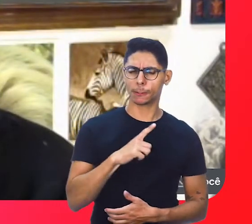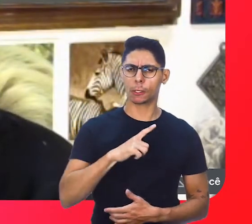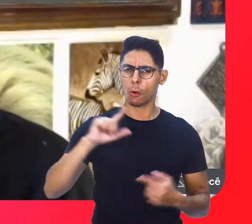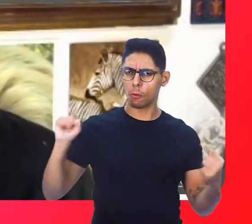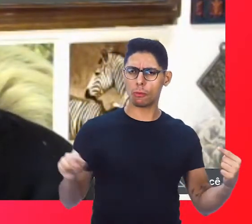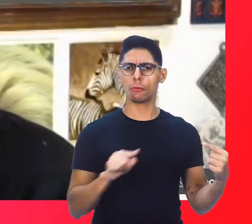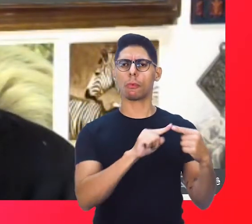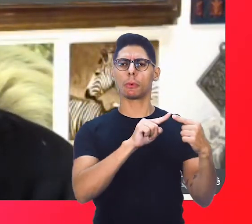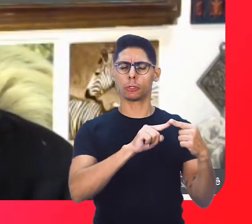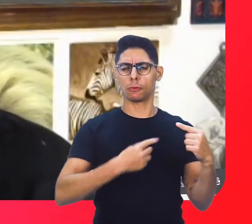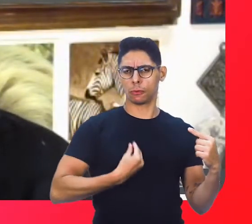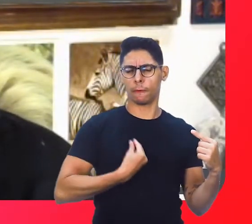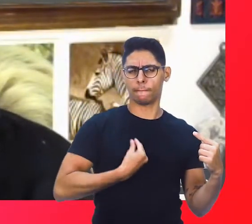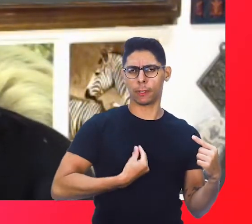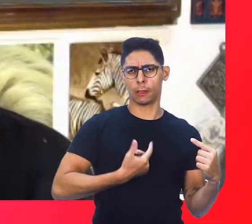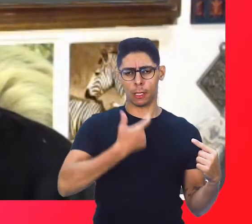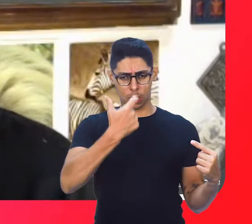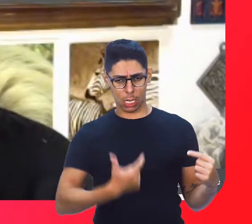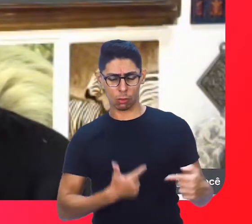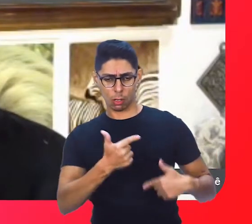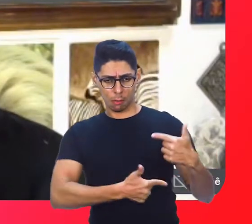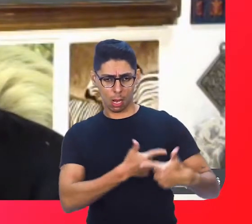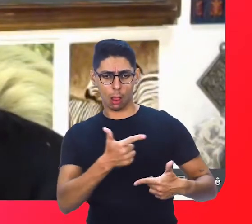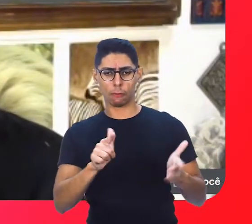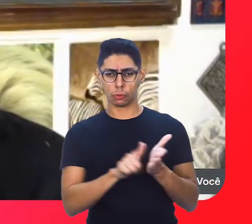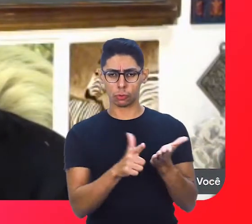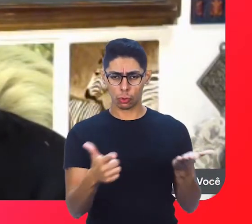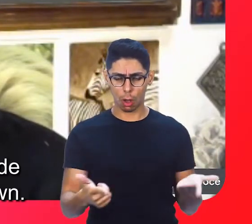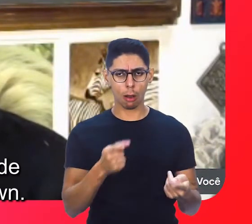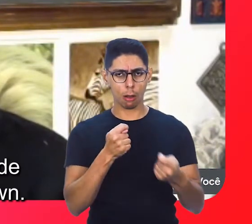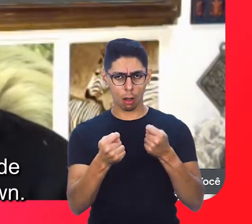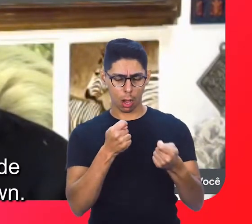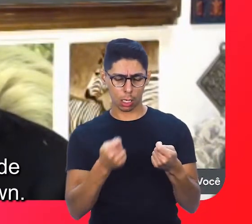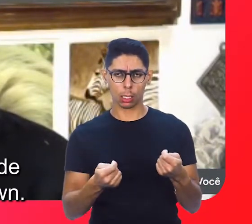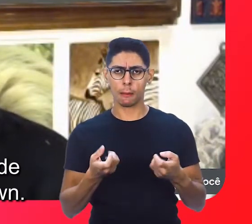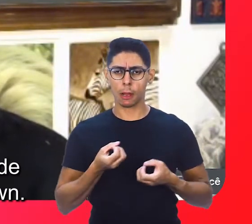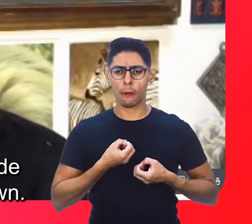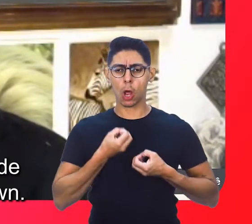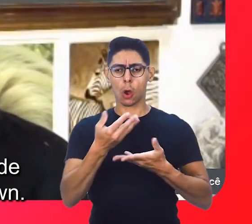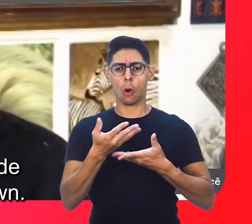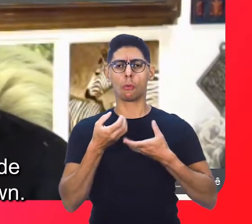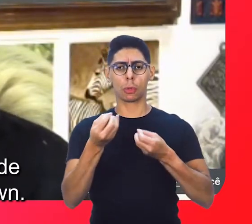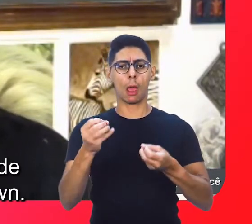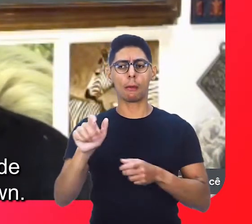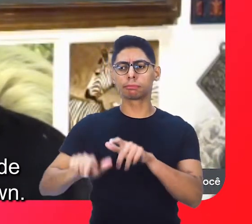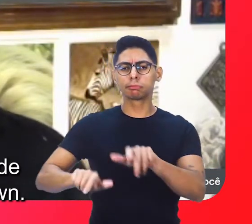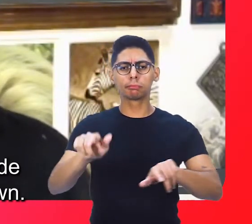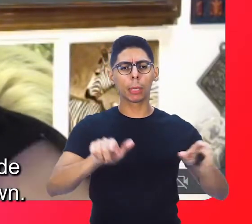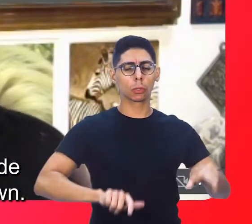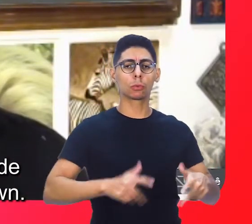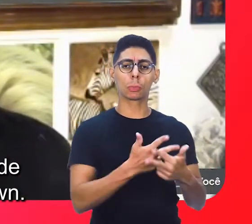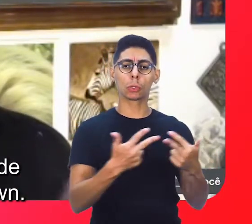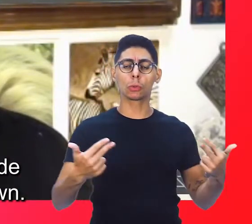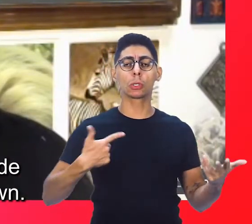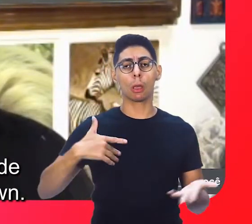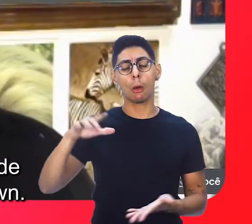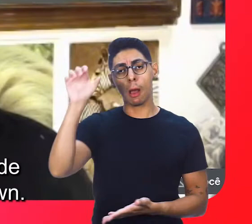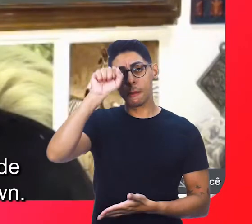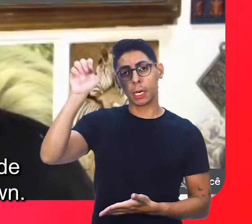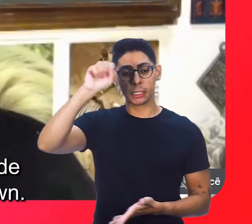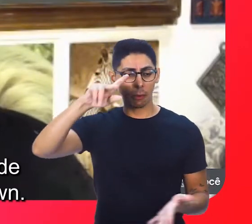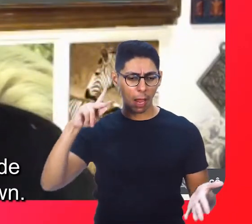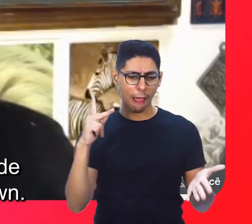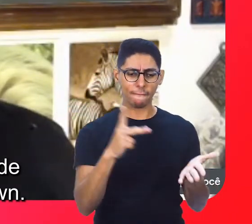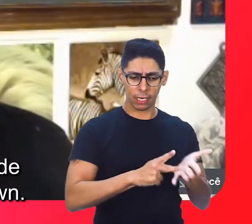muito grande como jornalista, que era contar para as pessoas o que eu tinha aprendido sobre a verdade de quem